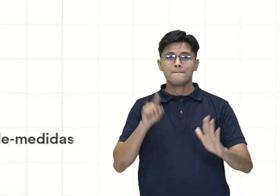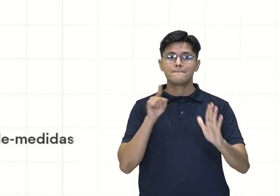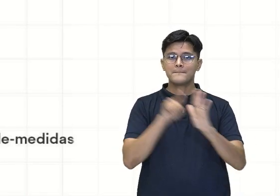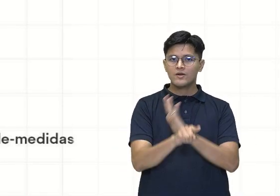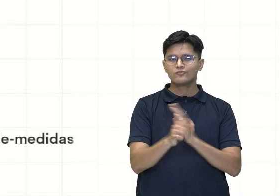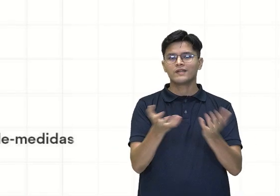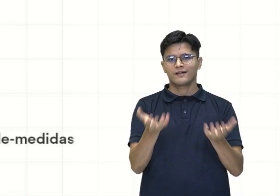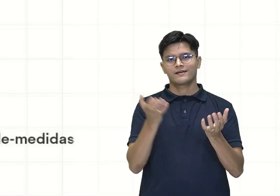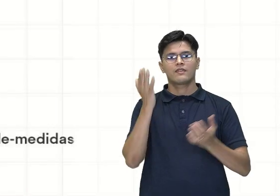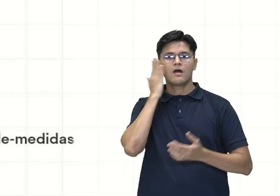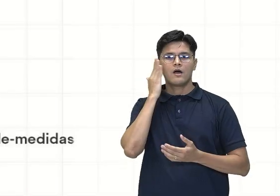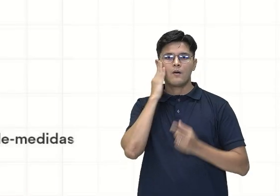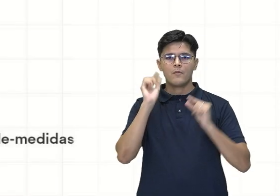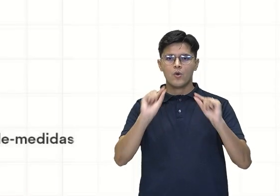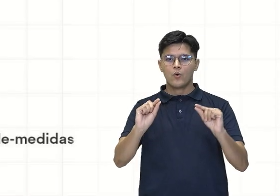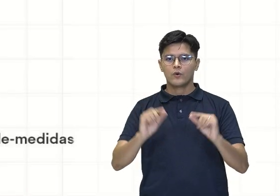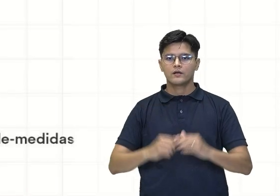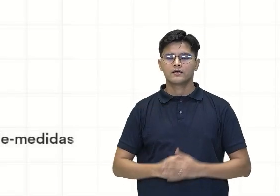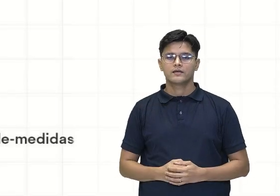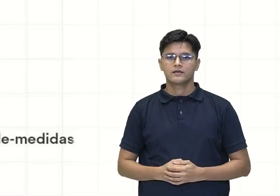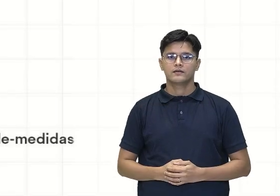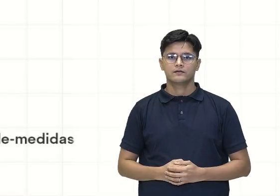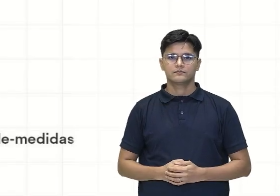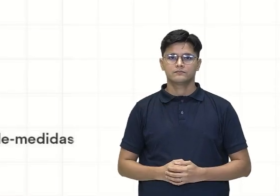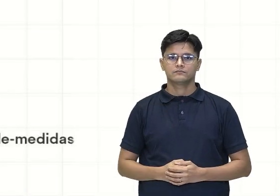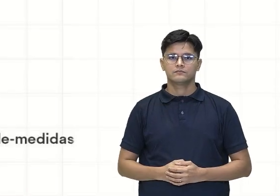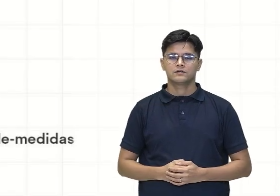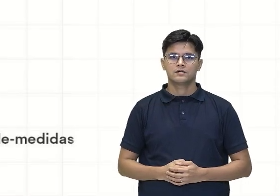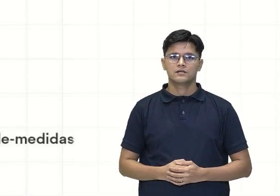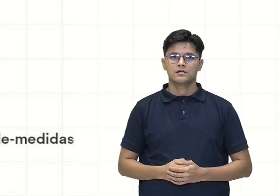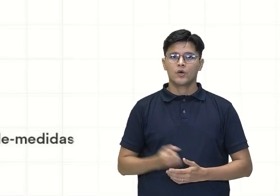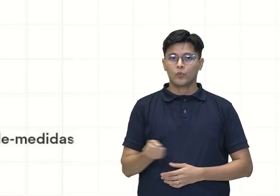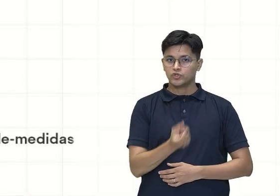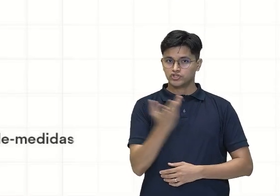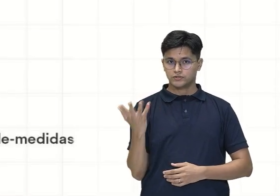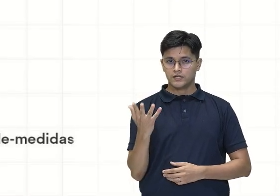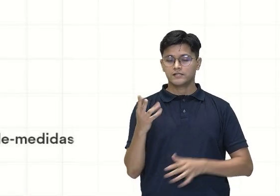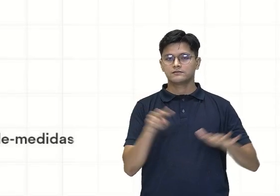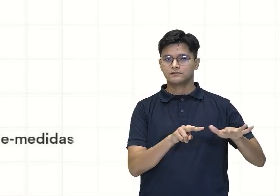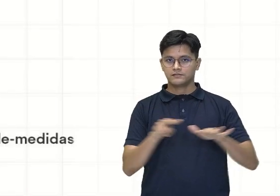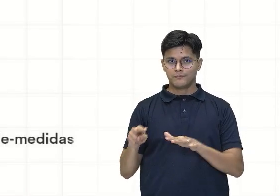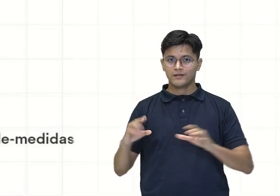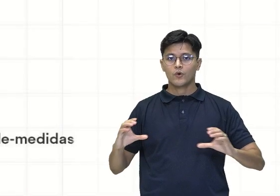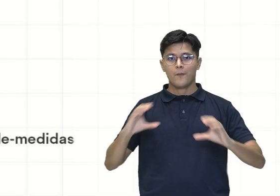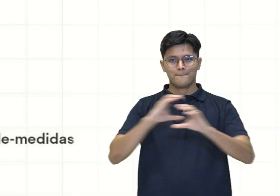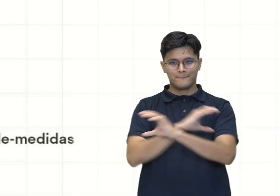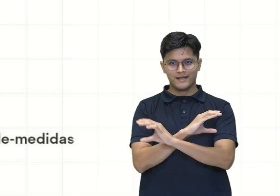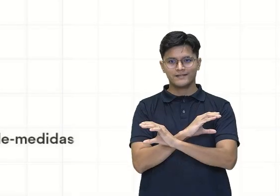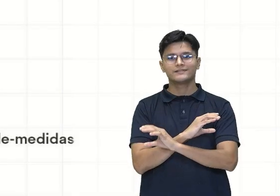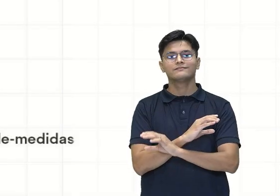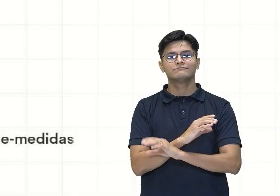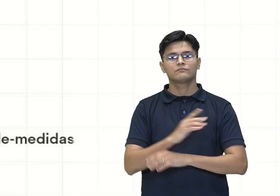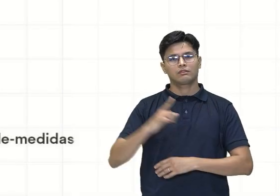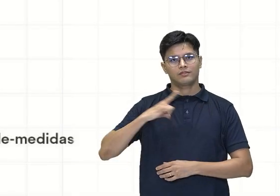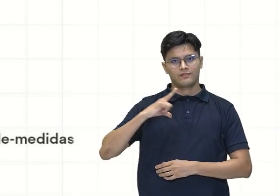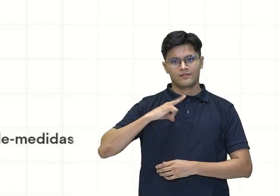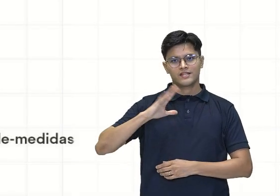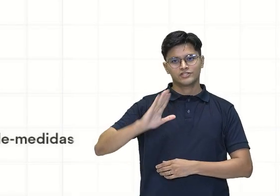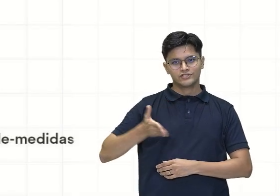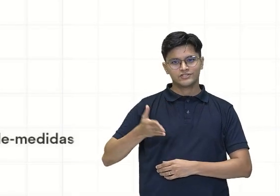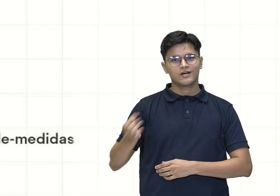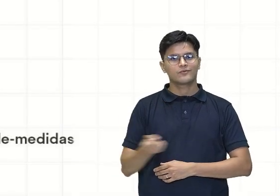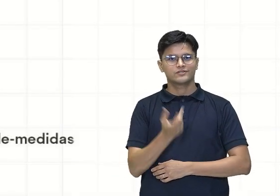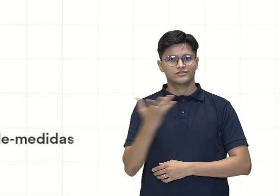saber o quê? Quantas semanas completas. E eu já tenho a minha quantidade